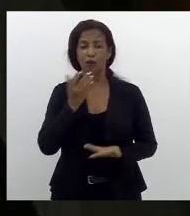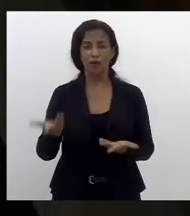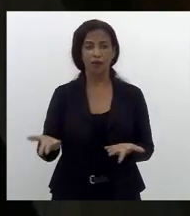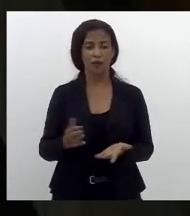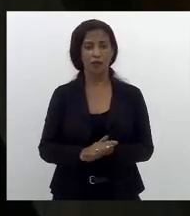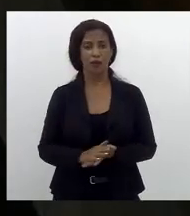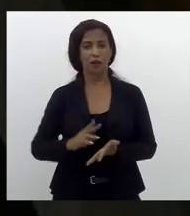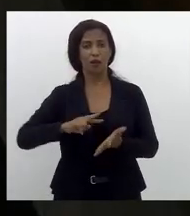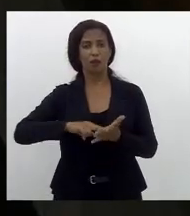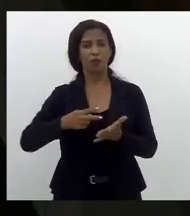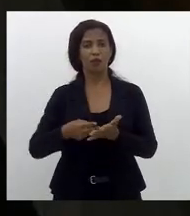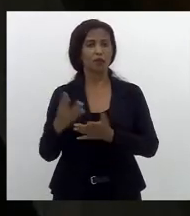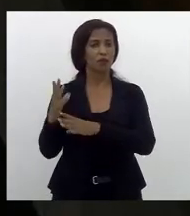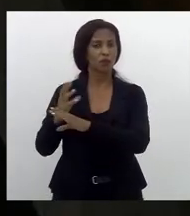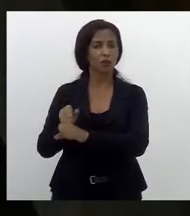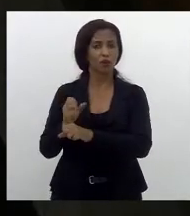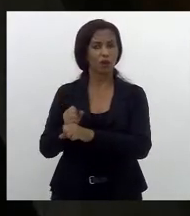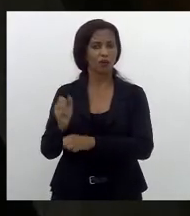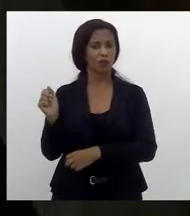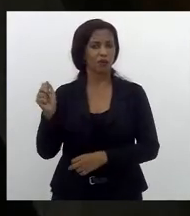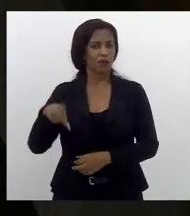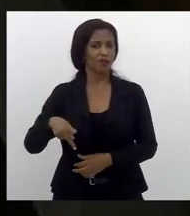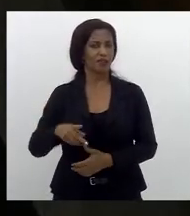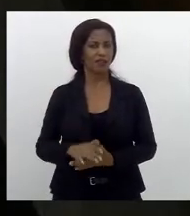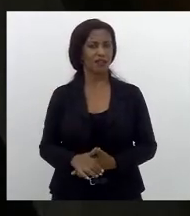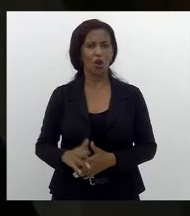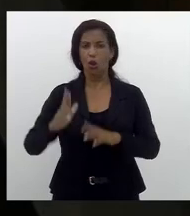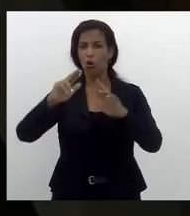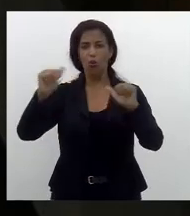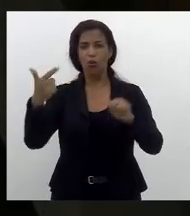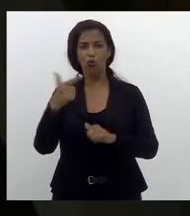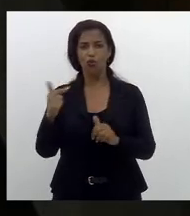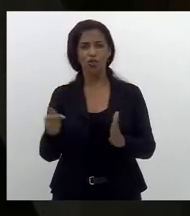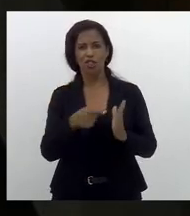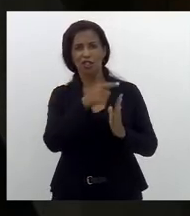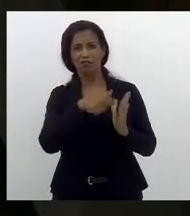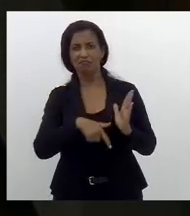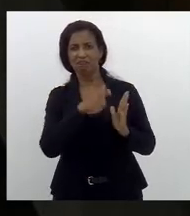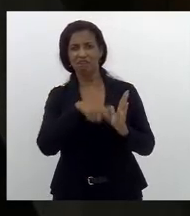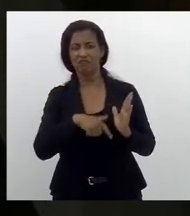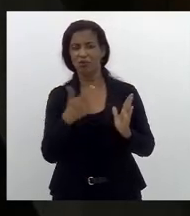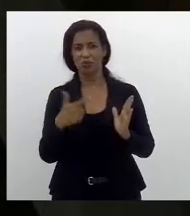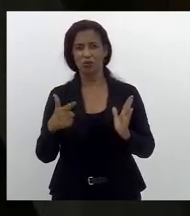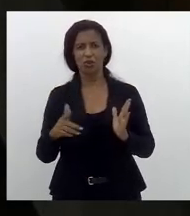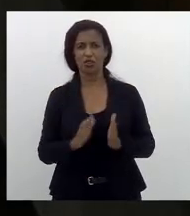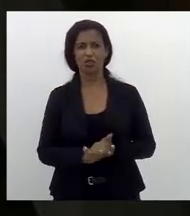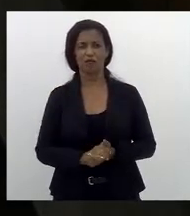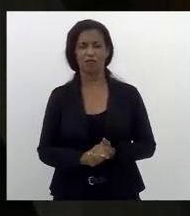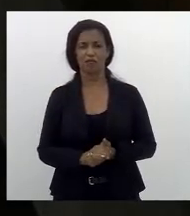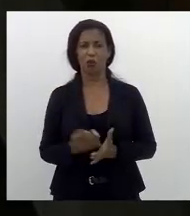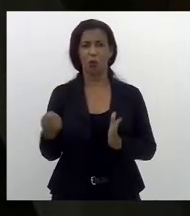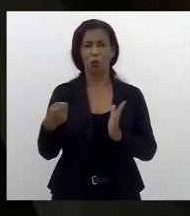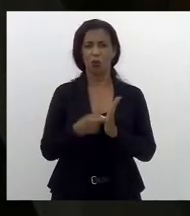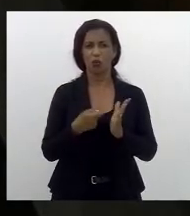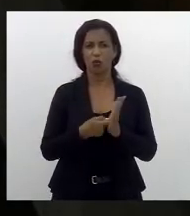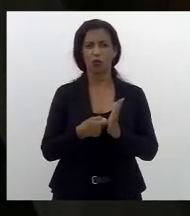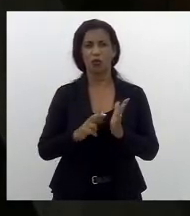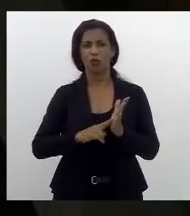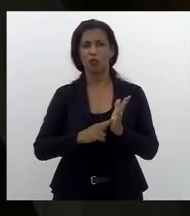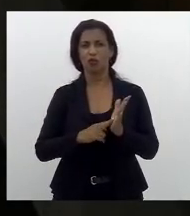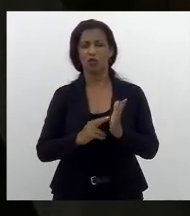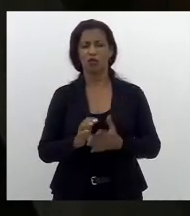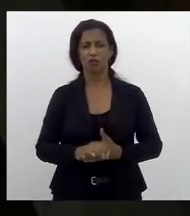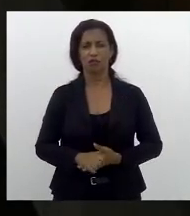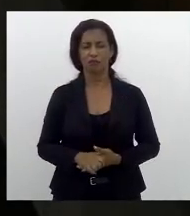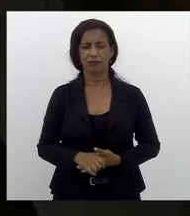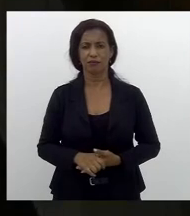as alterações na base de cálculo da aposentadoria, que jamais apareceu como exigência, como condicionalidade por parte do regime de recuperação